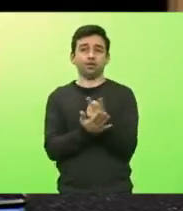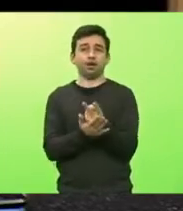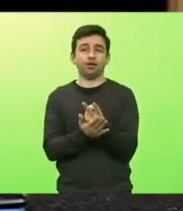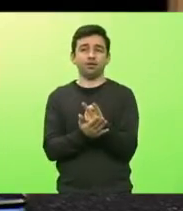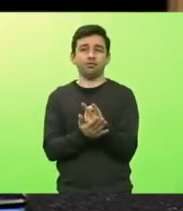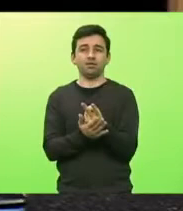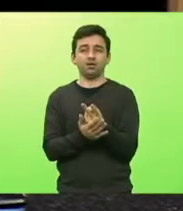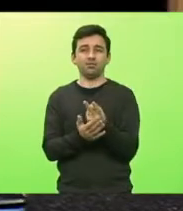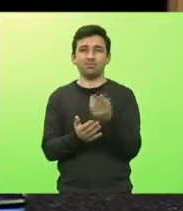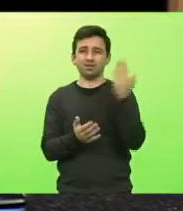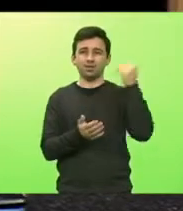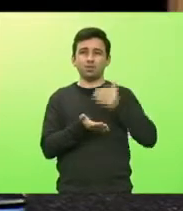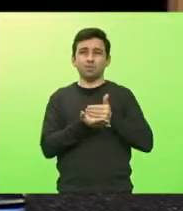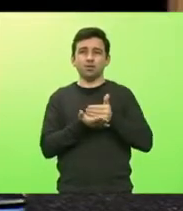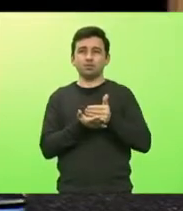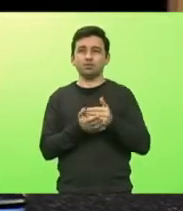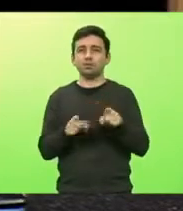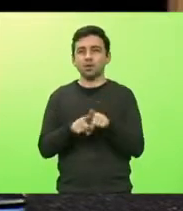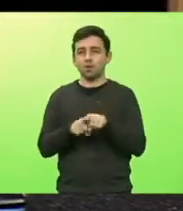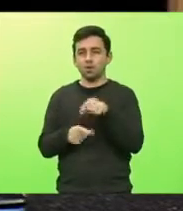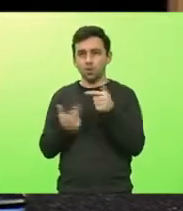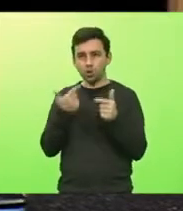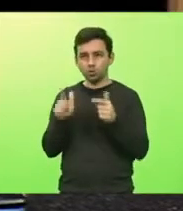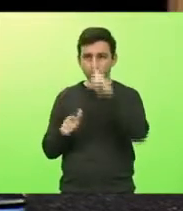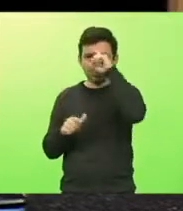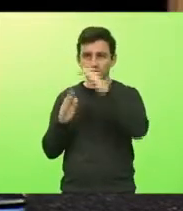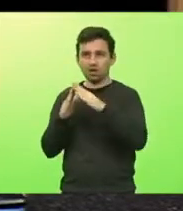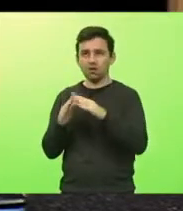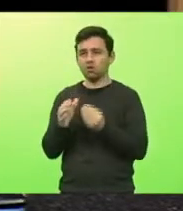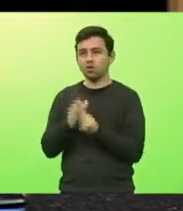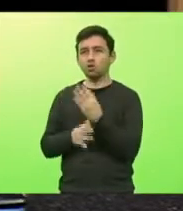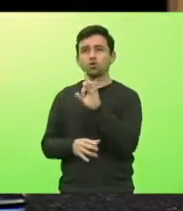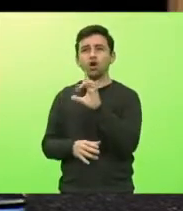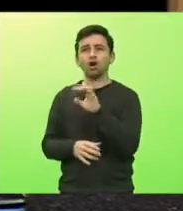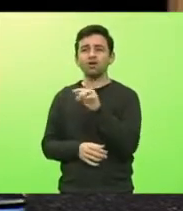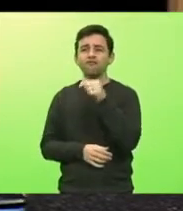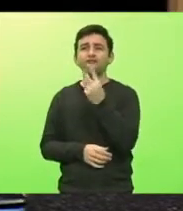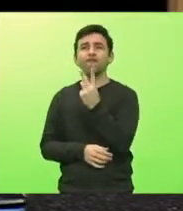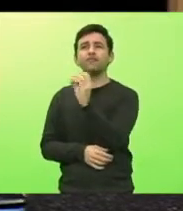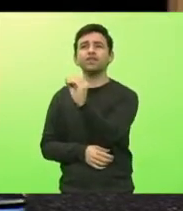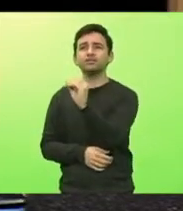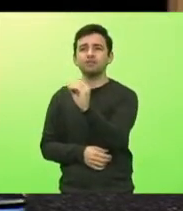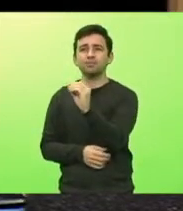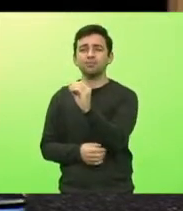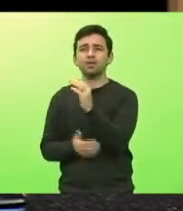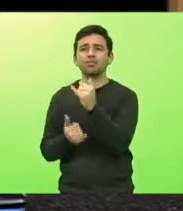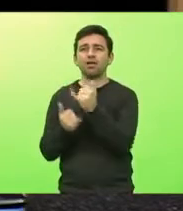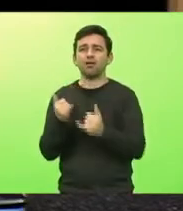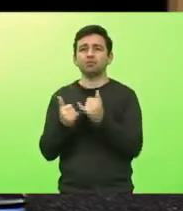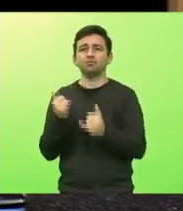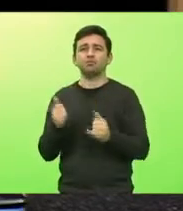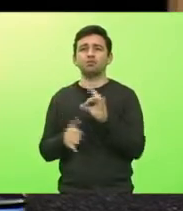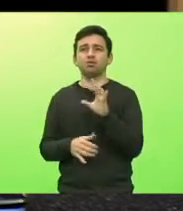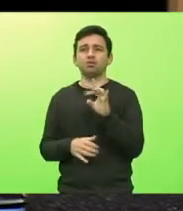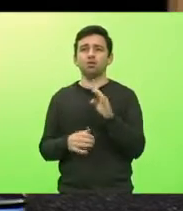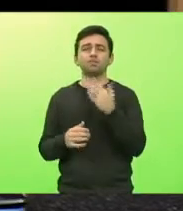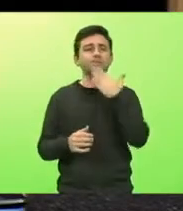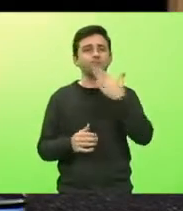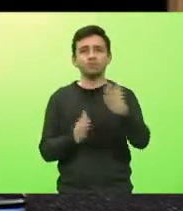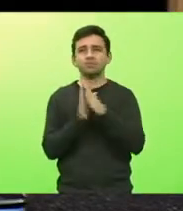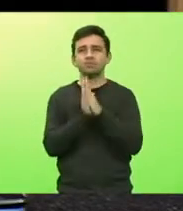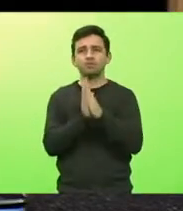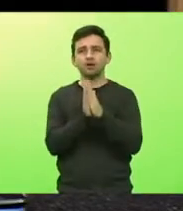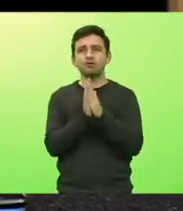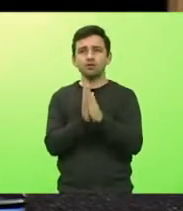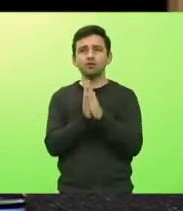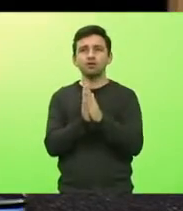40. O Hospital Regional, o Estado de Santa Catarina, 20, a metade do que a Prefeitura fez. Que fique aqui o nosso apelo, tem